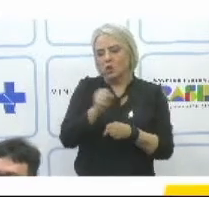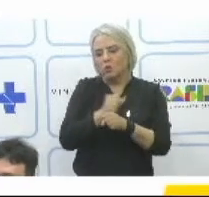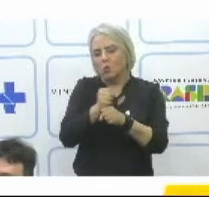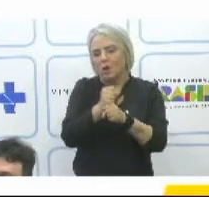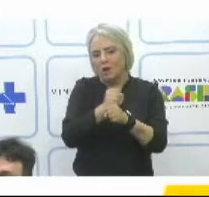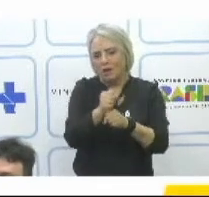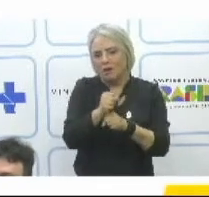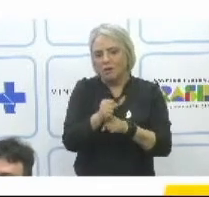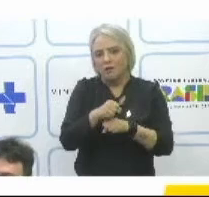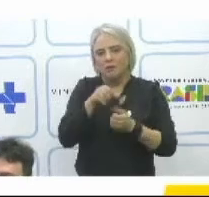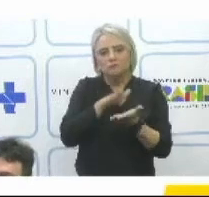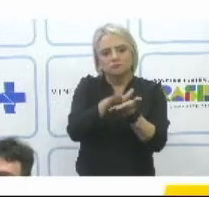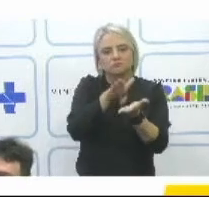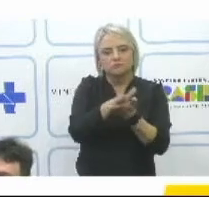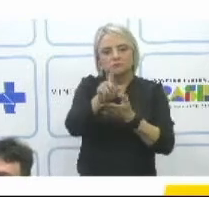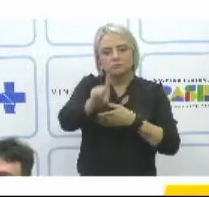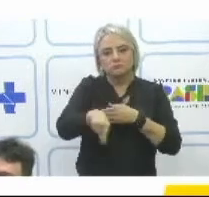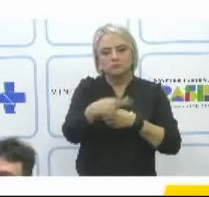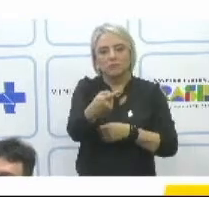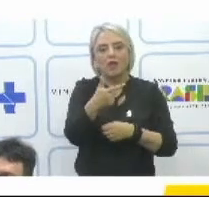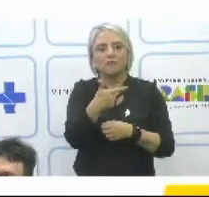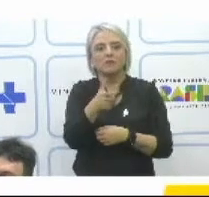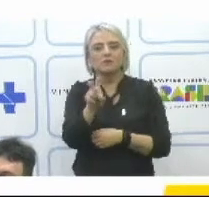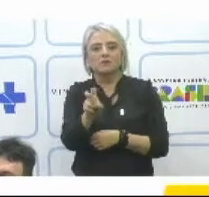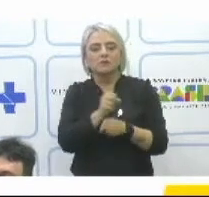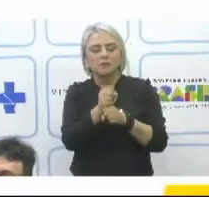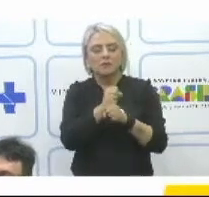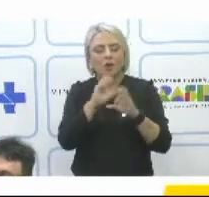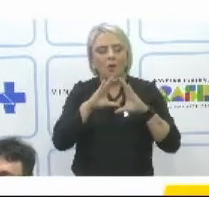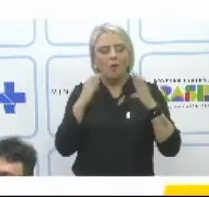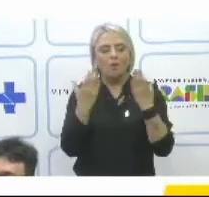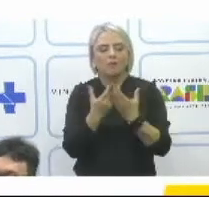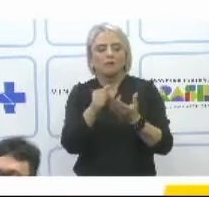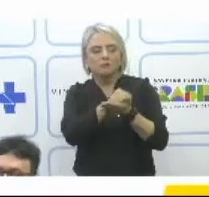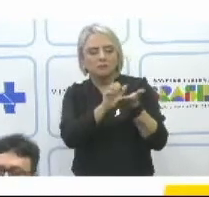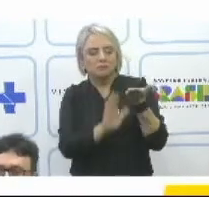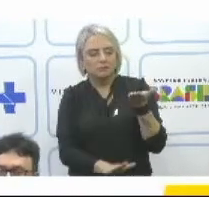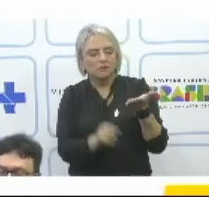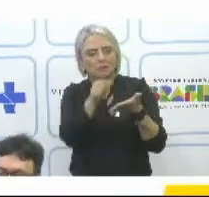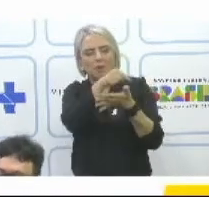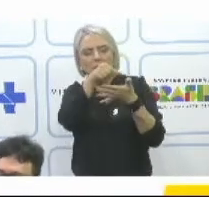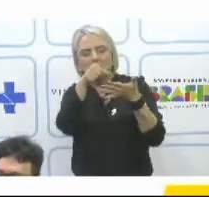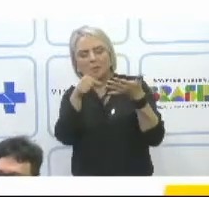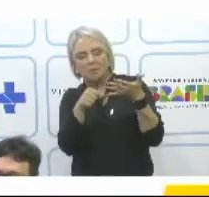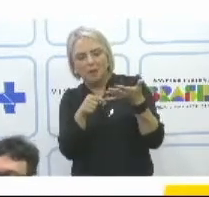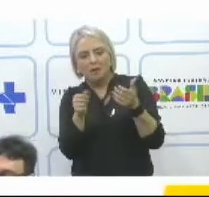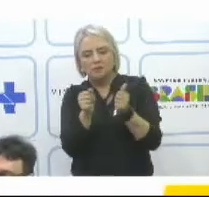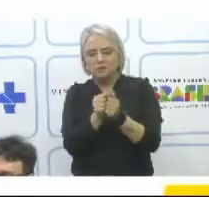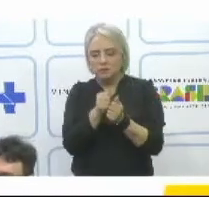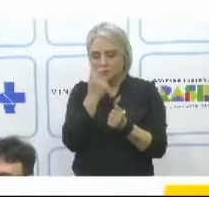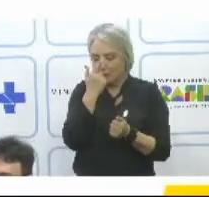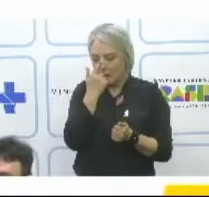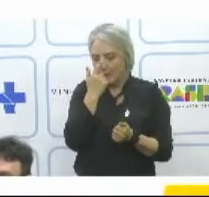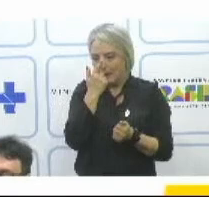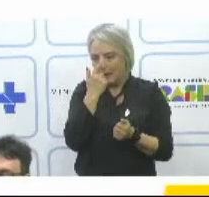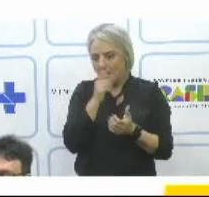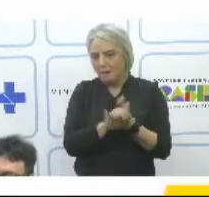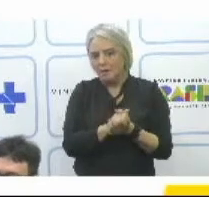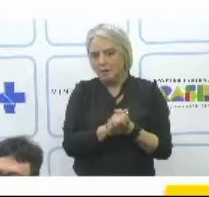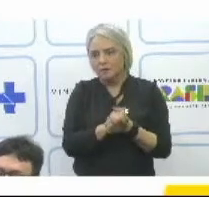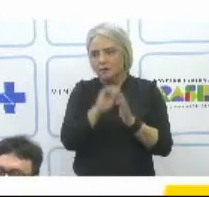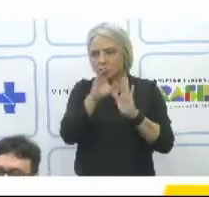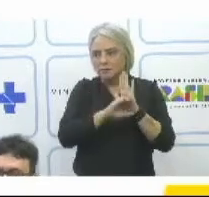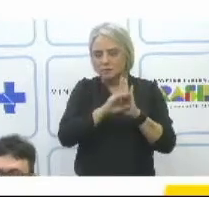gente vai disparar a partir do ano que vem, né, um conjunto de atividades, né, junto com os